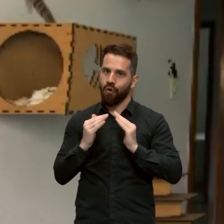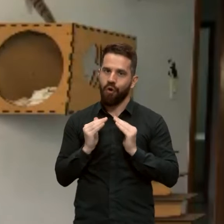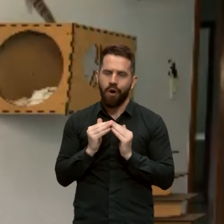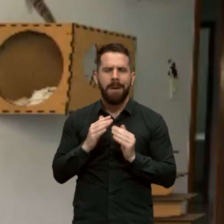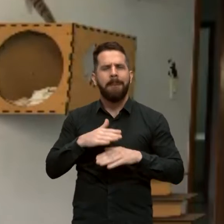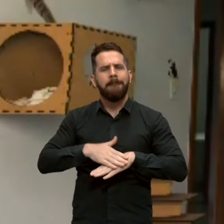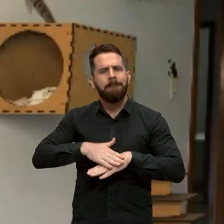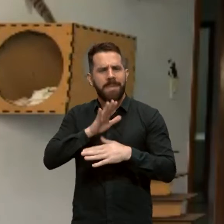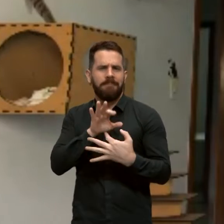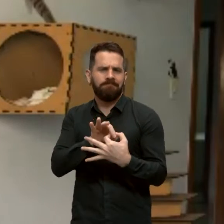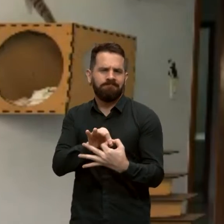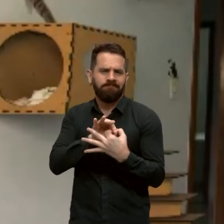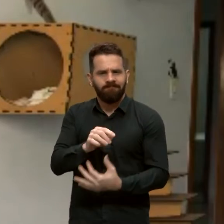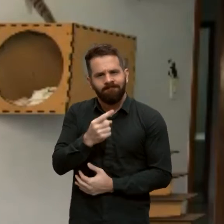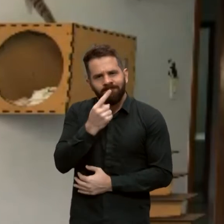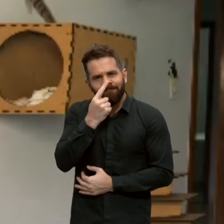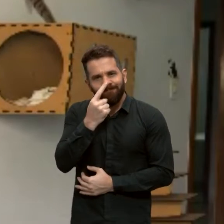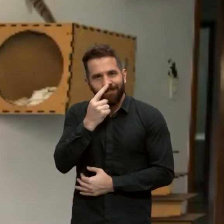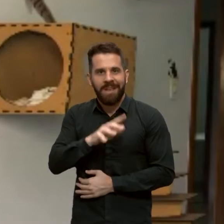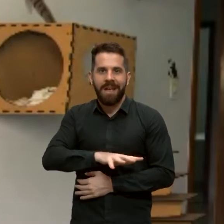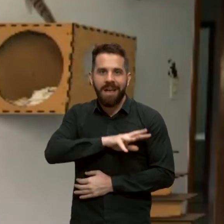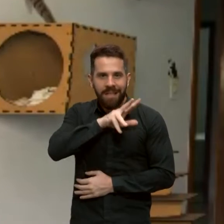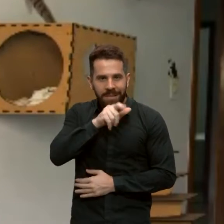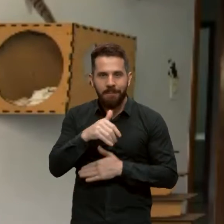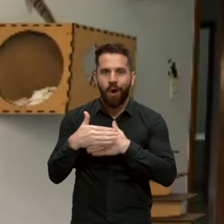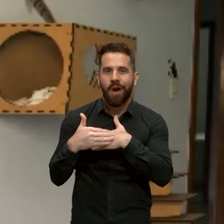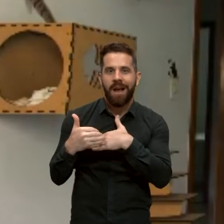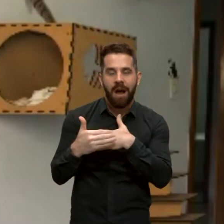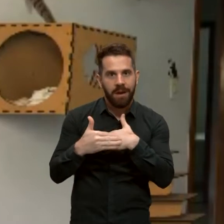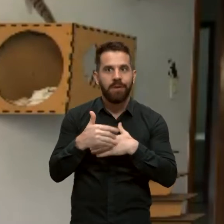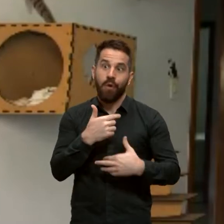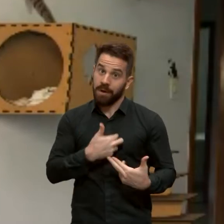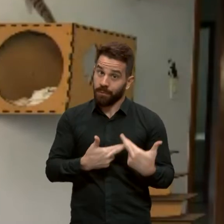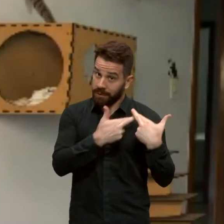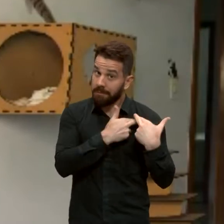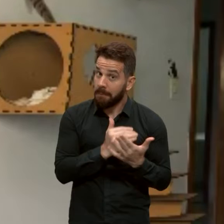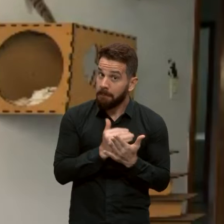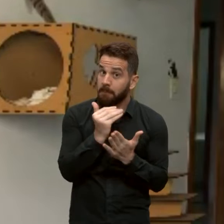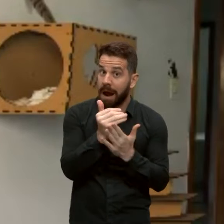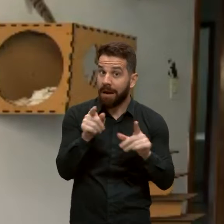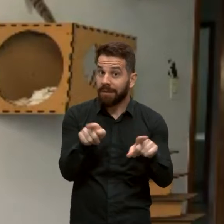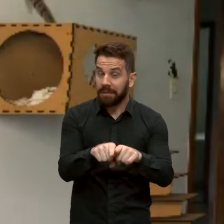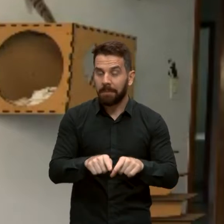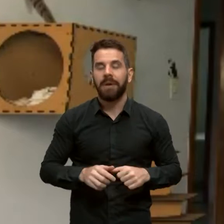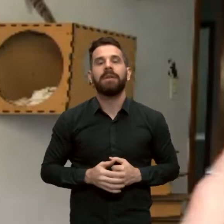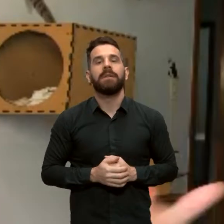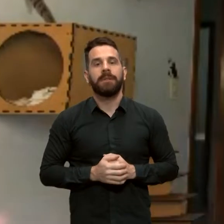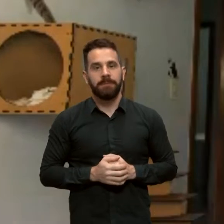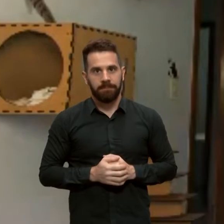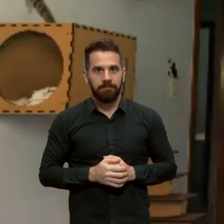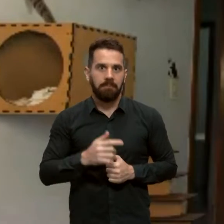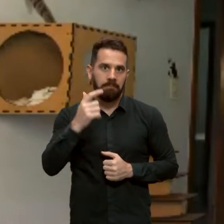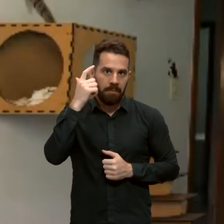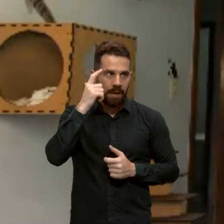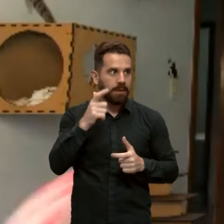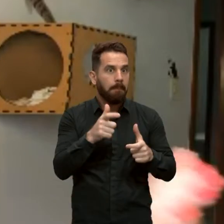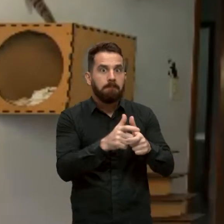afeto maior com os animais e uma responsabilidade maior também, né? Isso tudo como cresce a